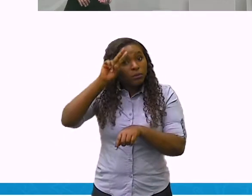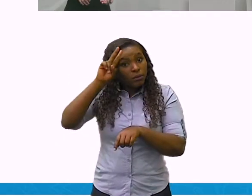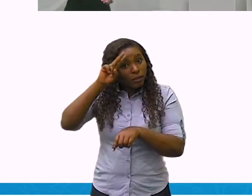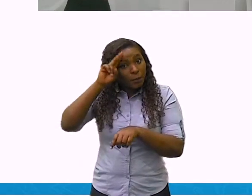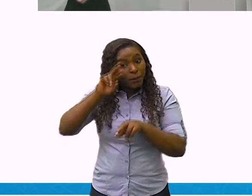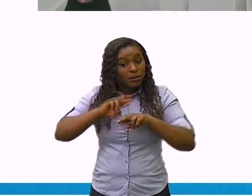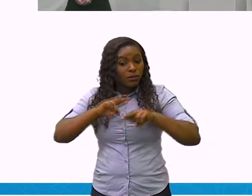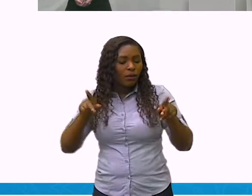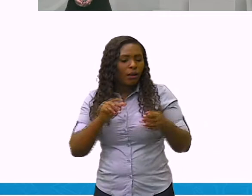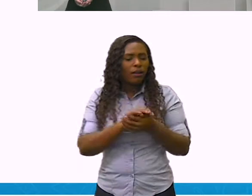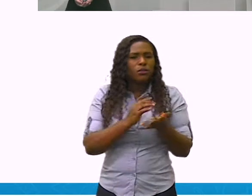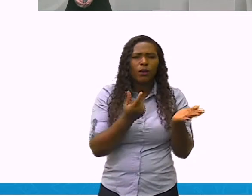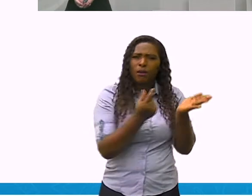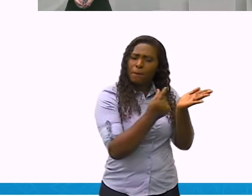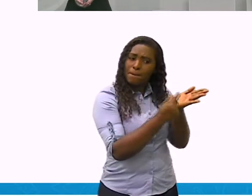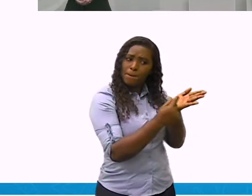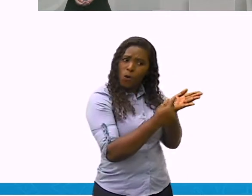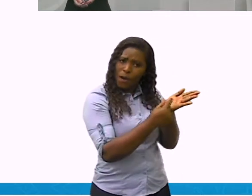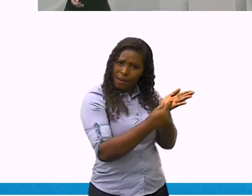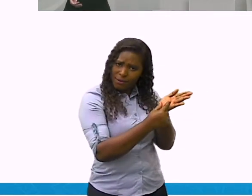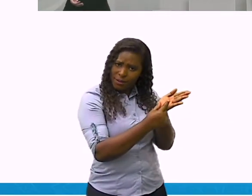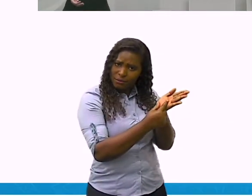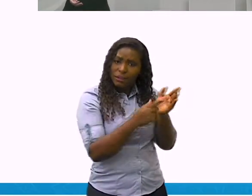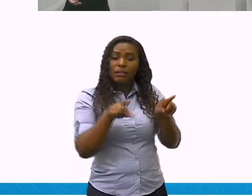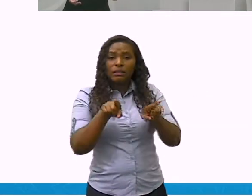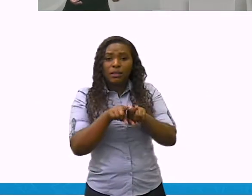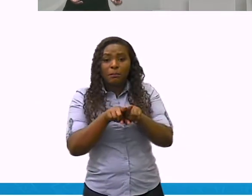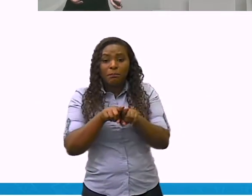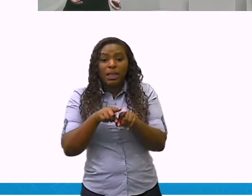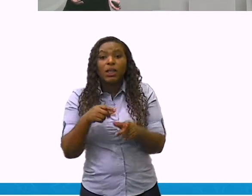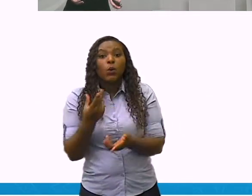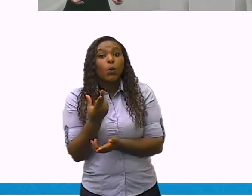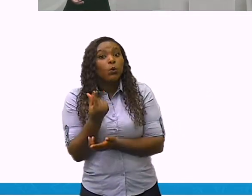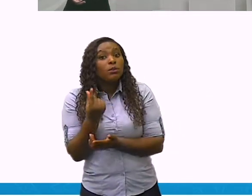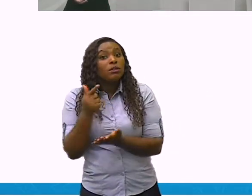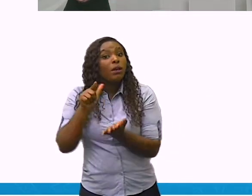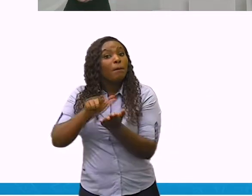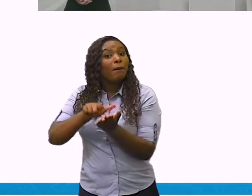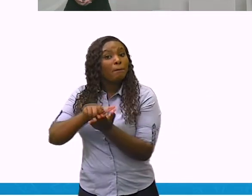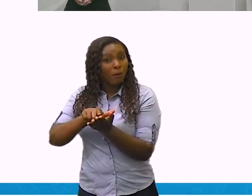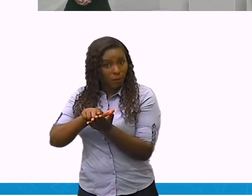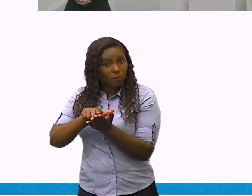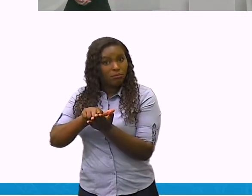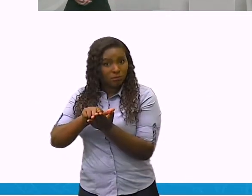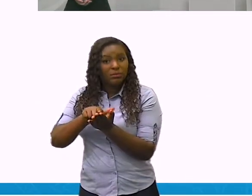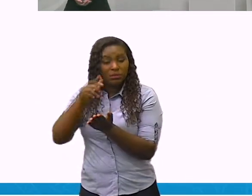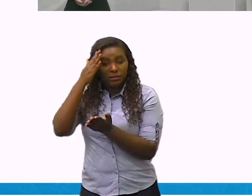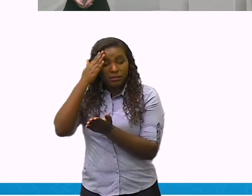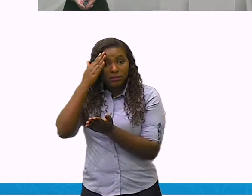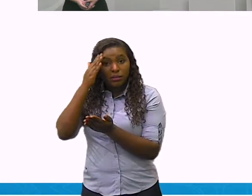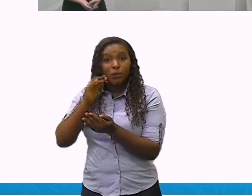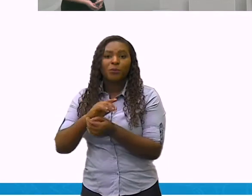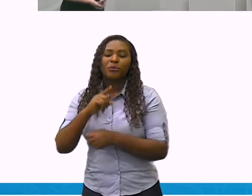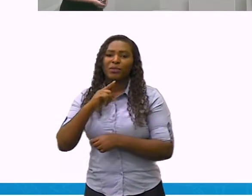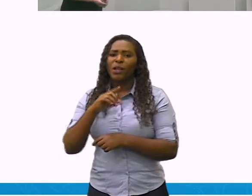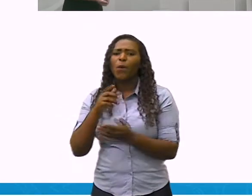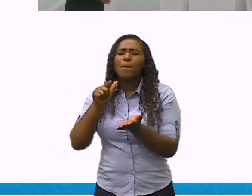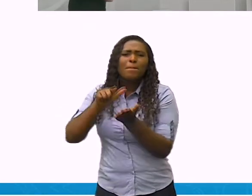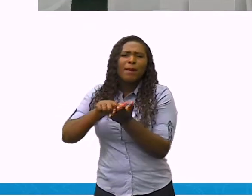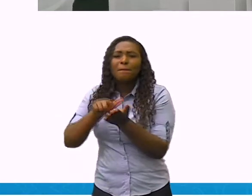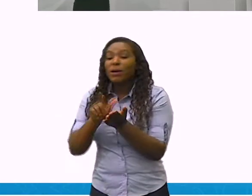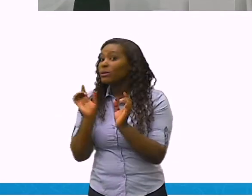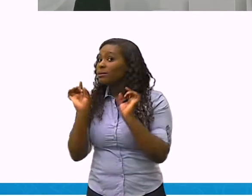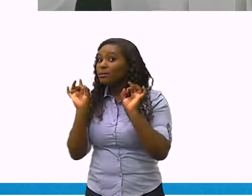moedas, elas são feitas de metal e as cédulas são feitas de um papel especial.